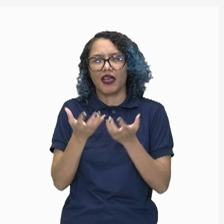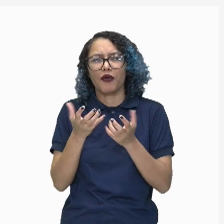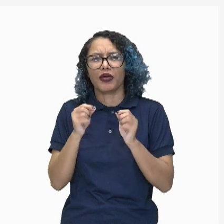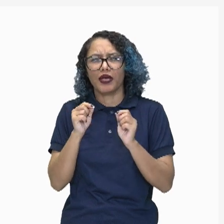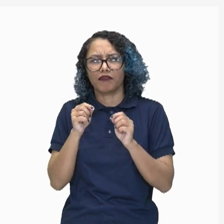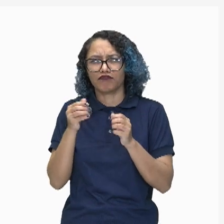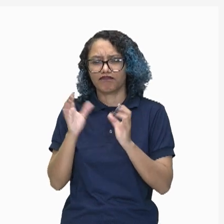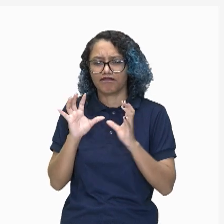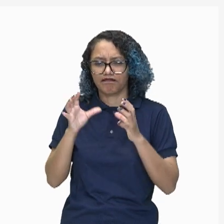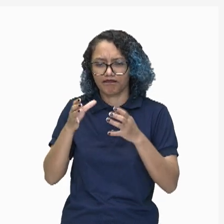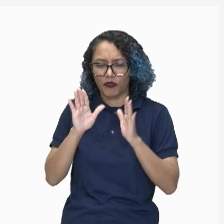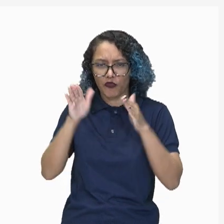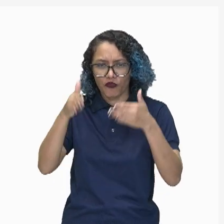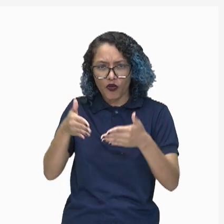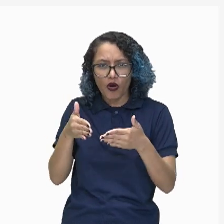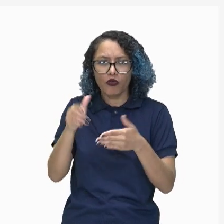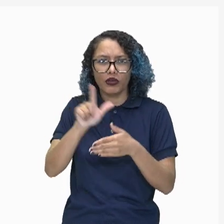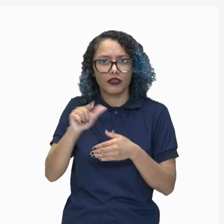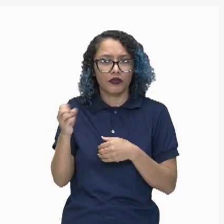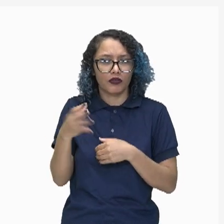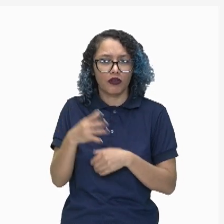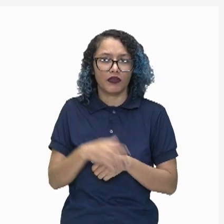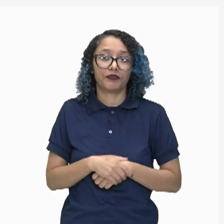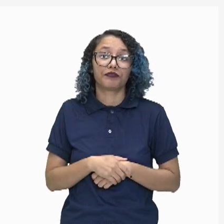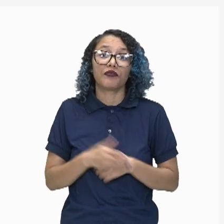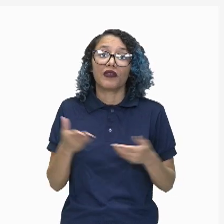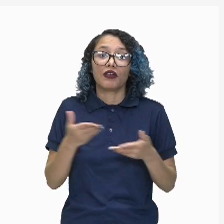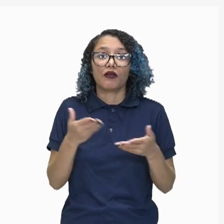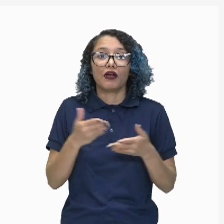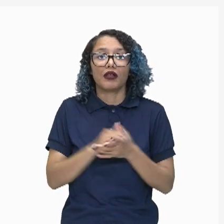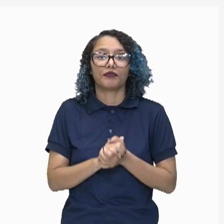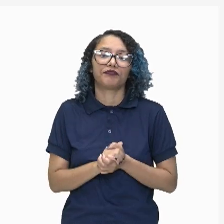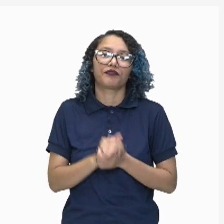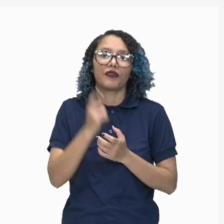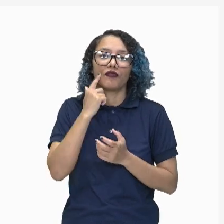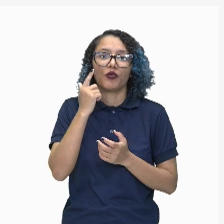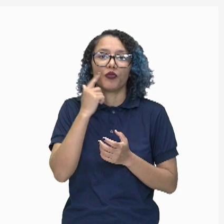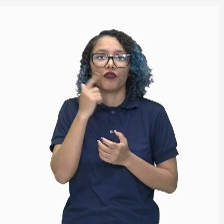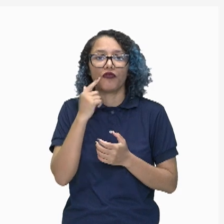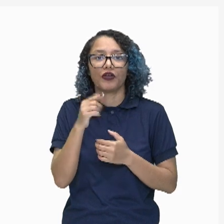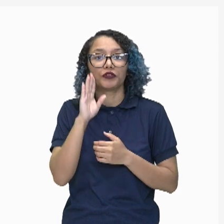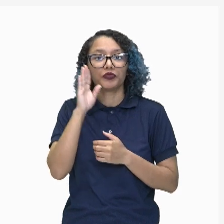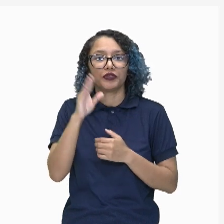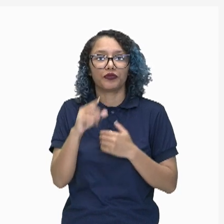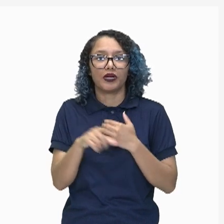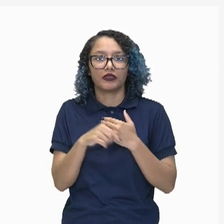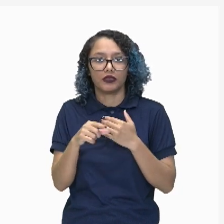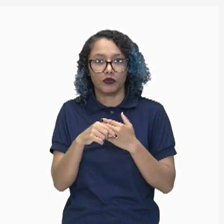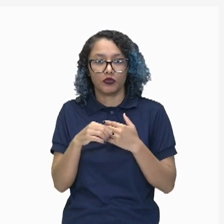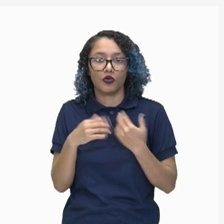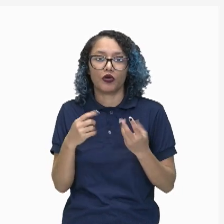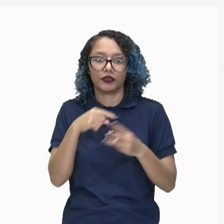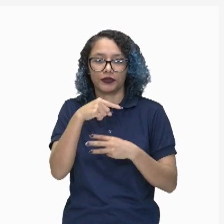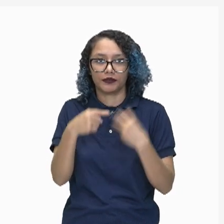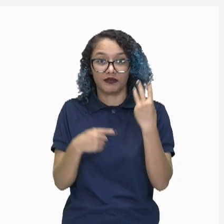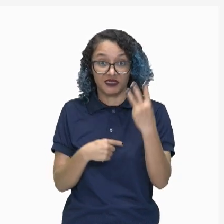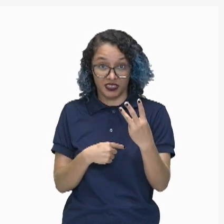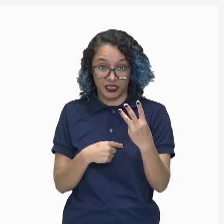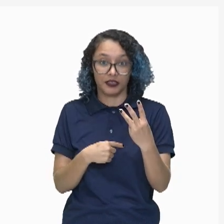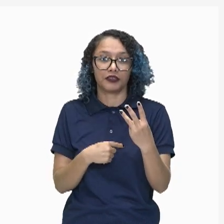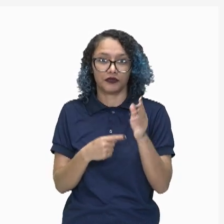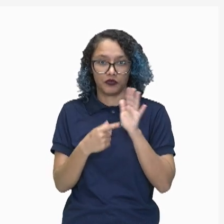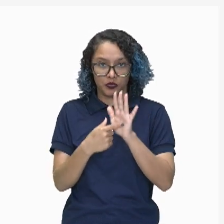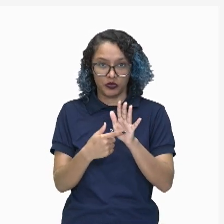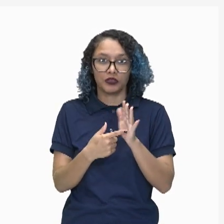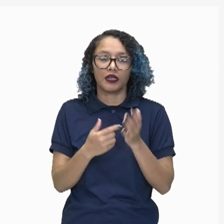nós temos os principais autores e as suas características. Vamos focar principalmente em João Cabral de Melo Neto, Clarice Lispector e Guimarães